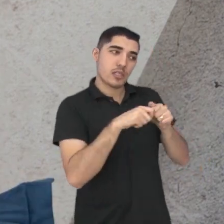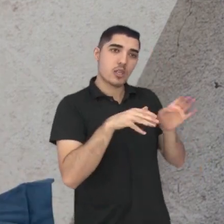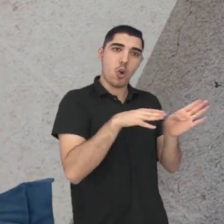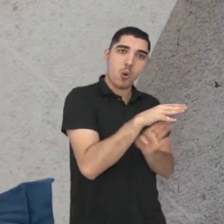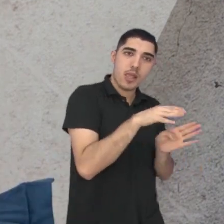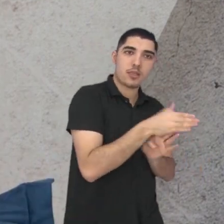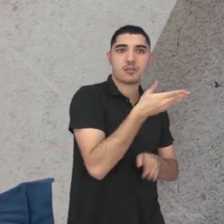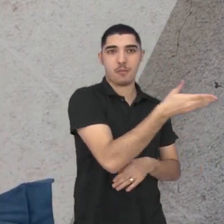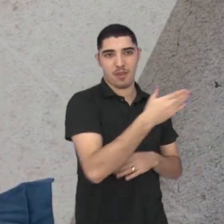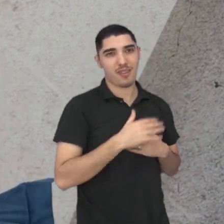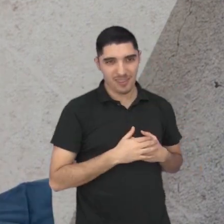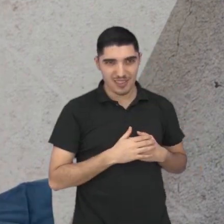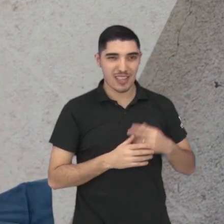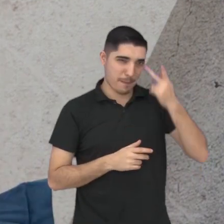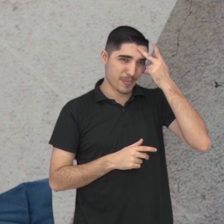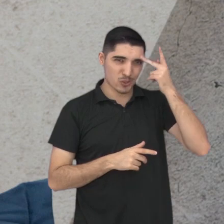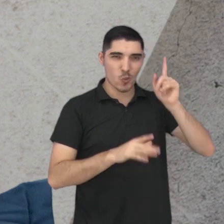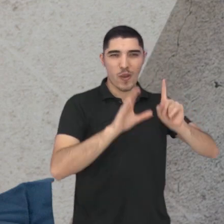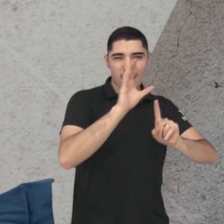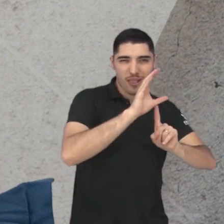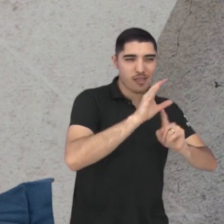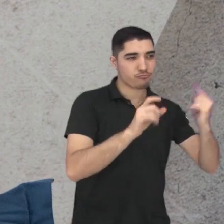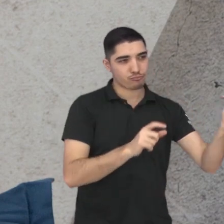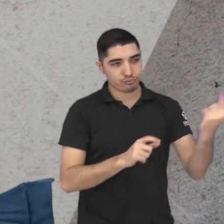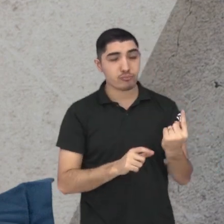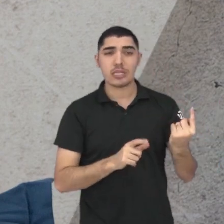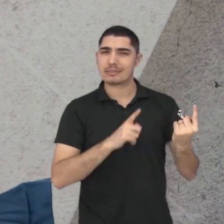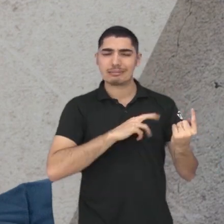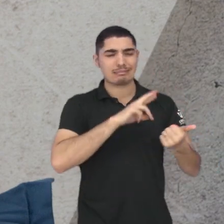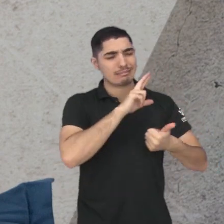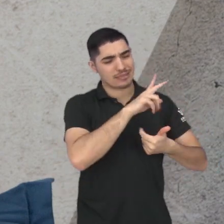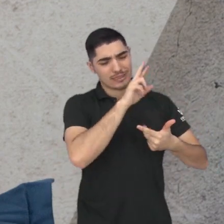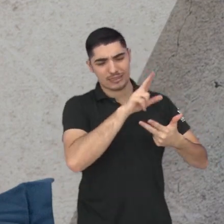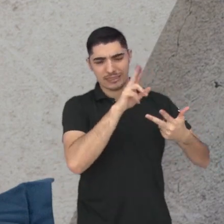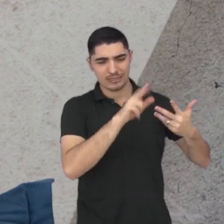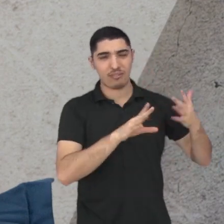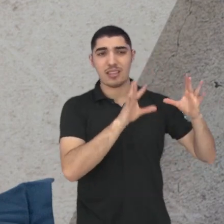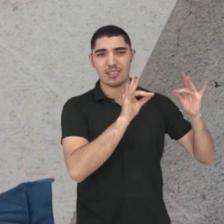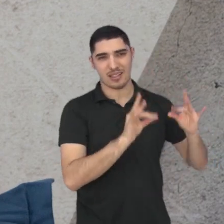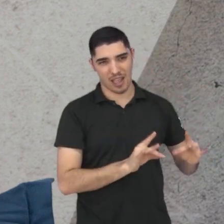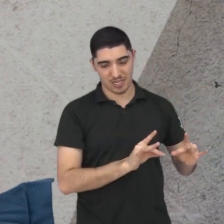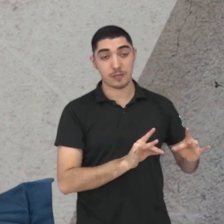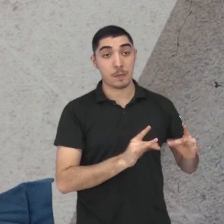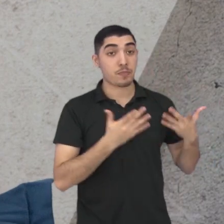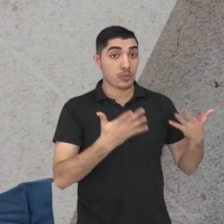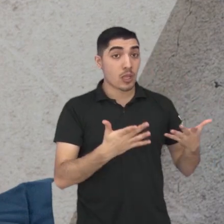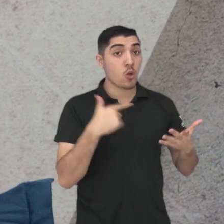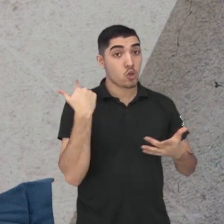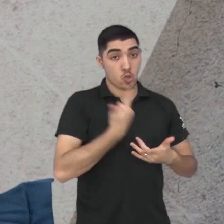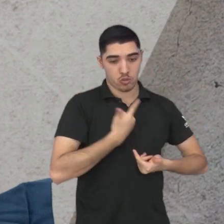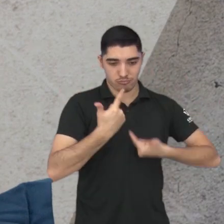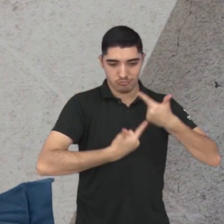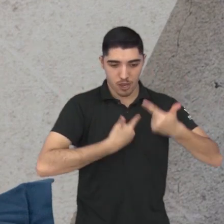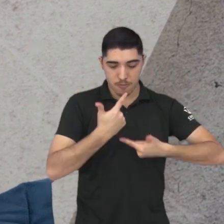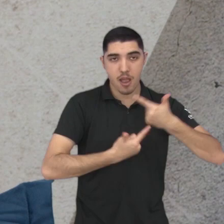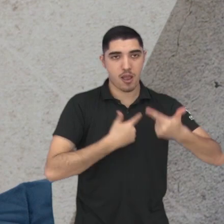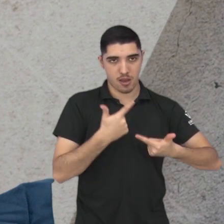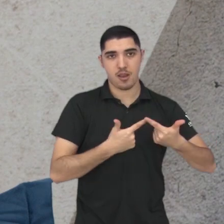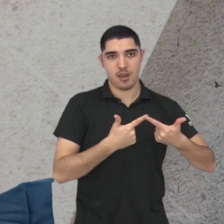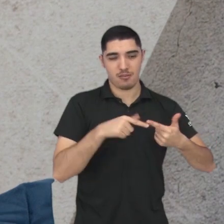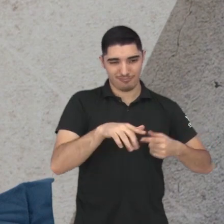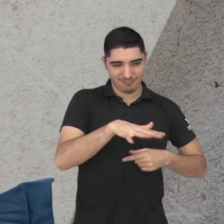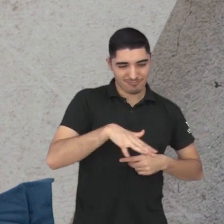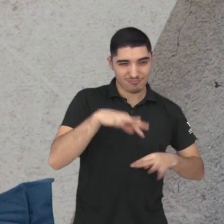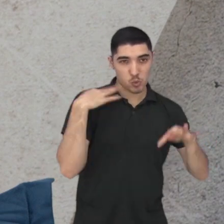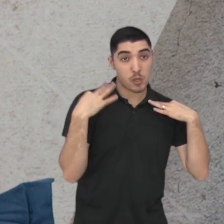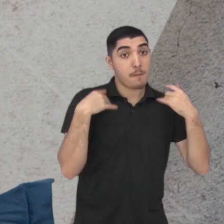para o passageiro. Então, são muitos fatores que envolvem. Então, quando a gente tem quando a gente trabalha, né, com